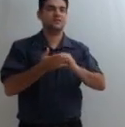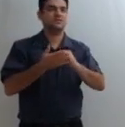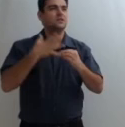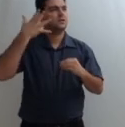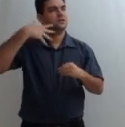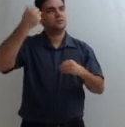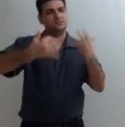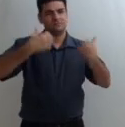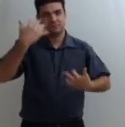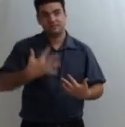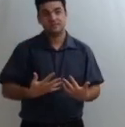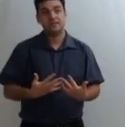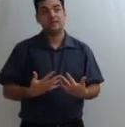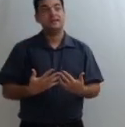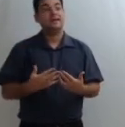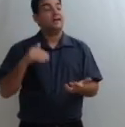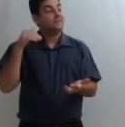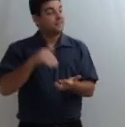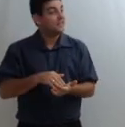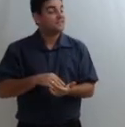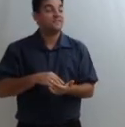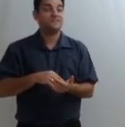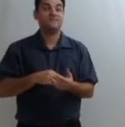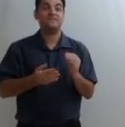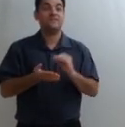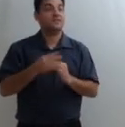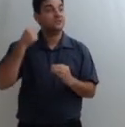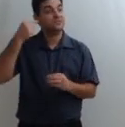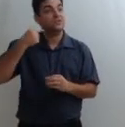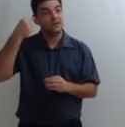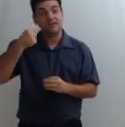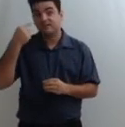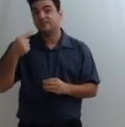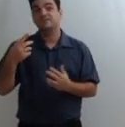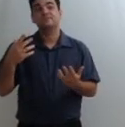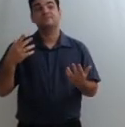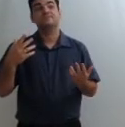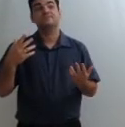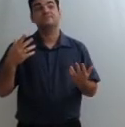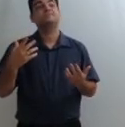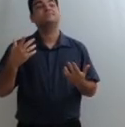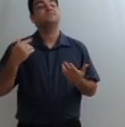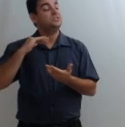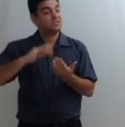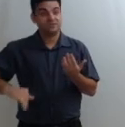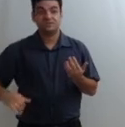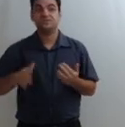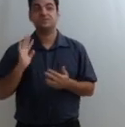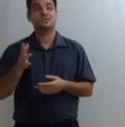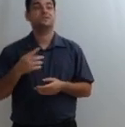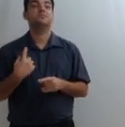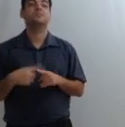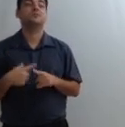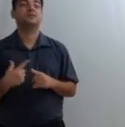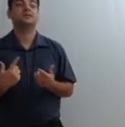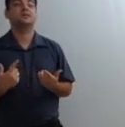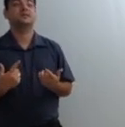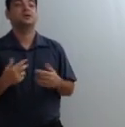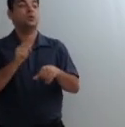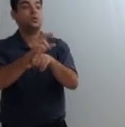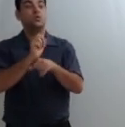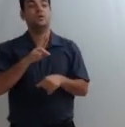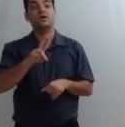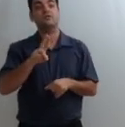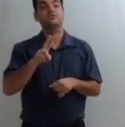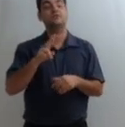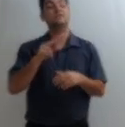até falta de advogado, eu lembro de precedente em que a falta de advogado foi afastada porque foi o réu defendido por estagiário,